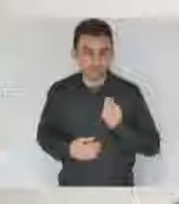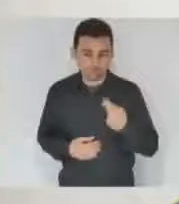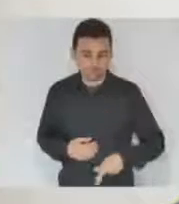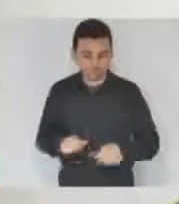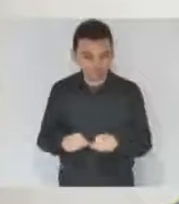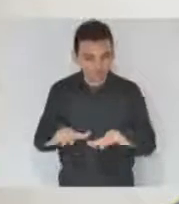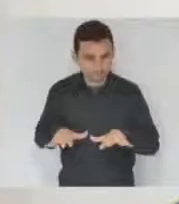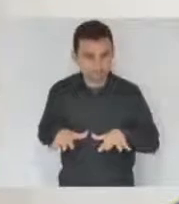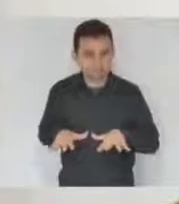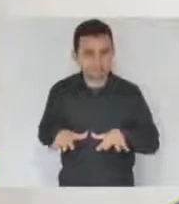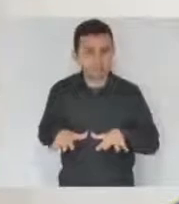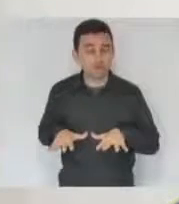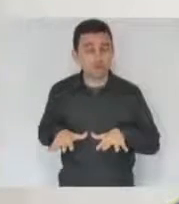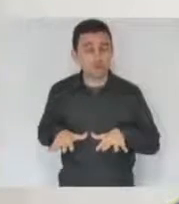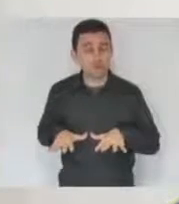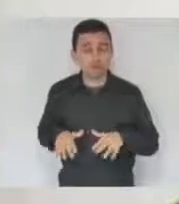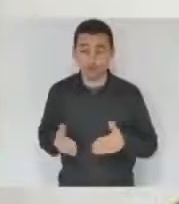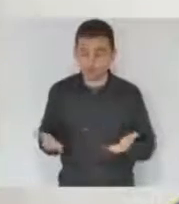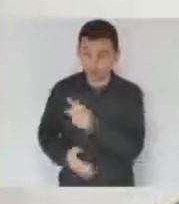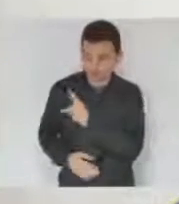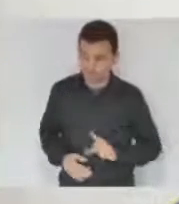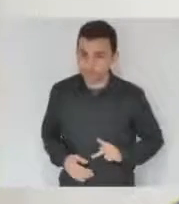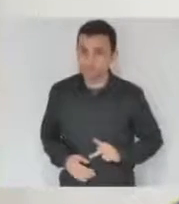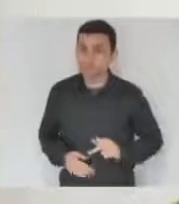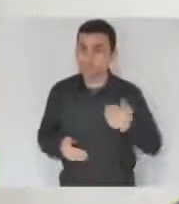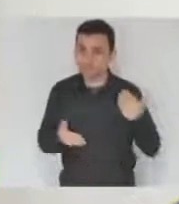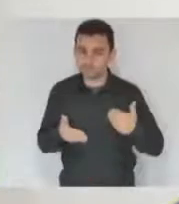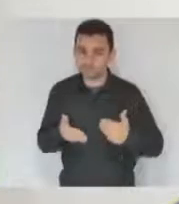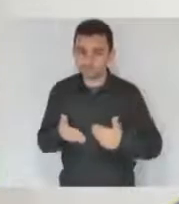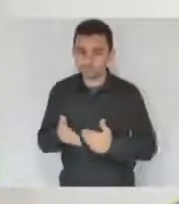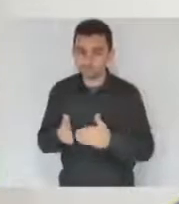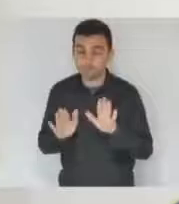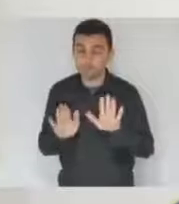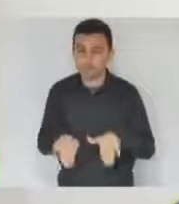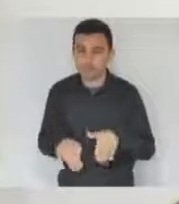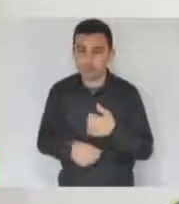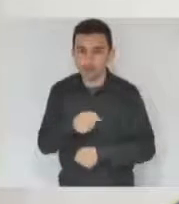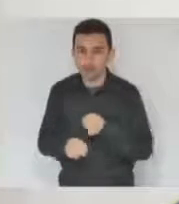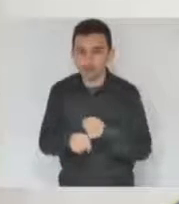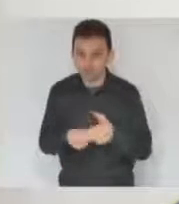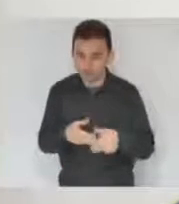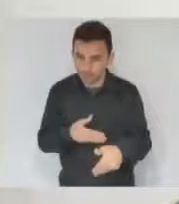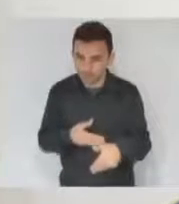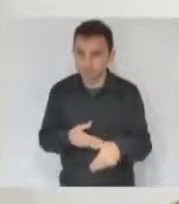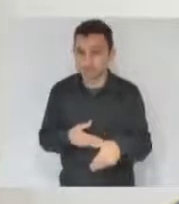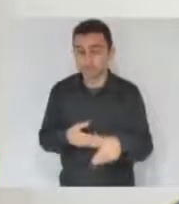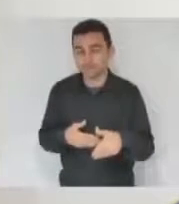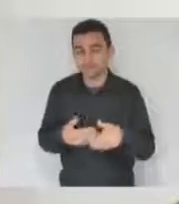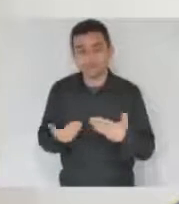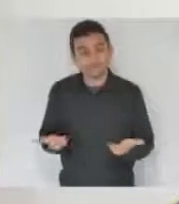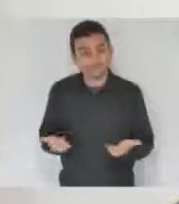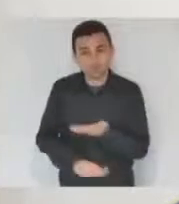Senhor presidente, nós estamos nos aproximando de mais um final de ano, deputado Vampiro, e como é de costume, final de